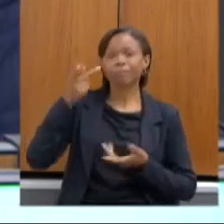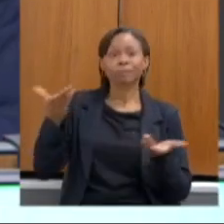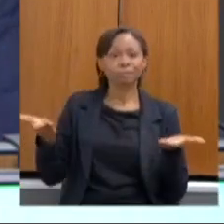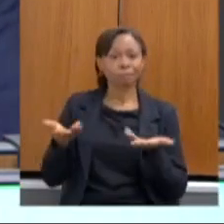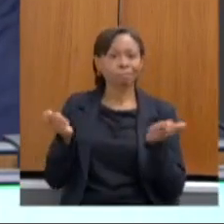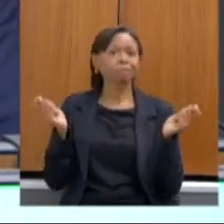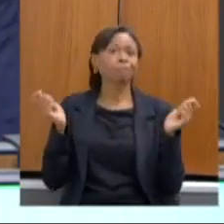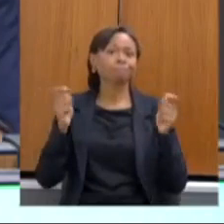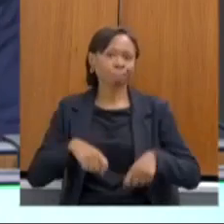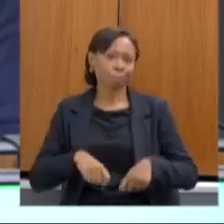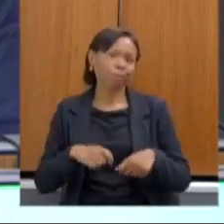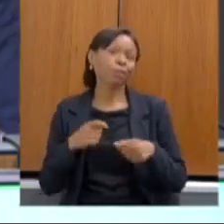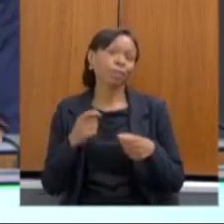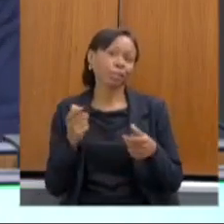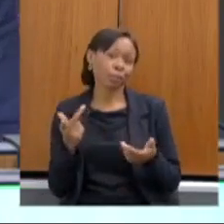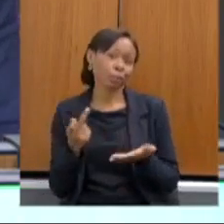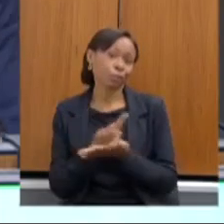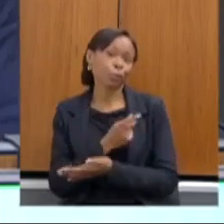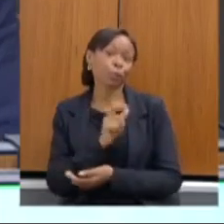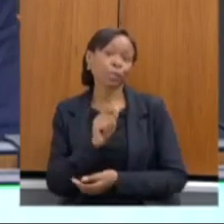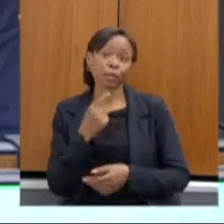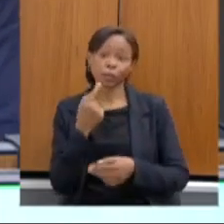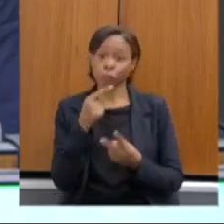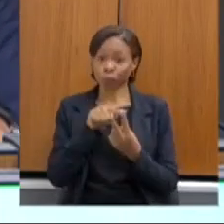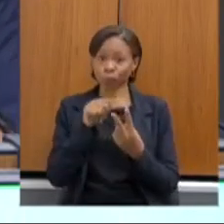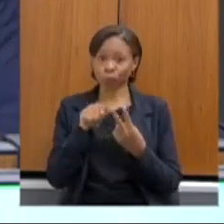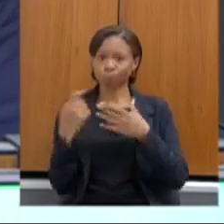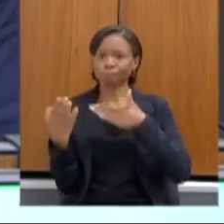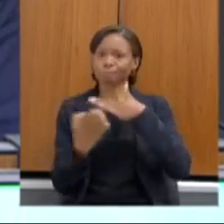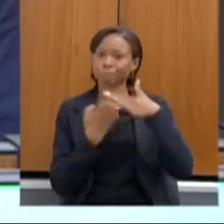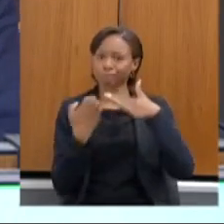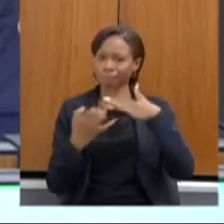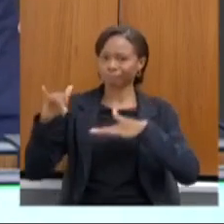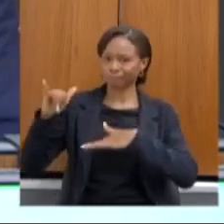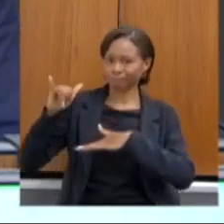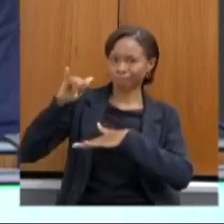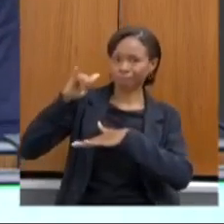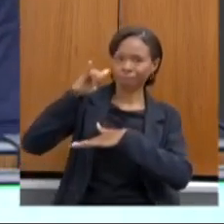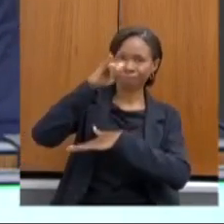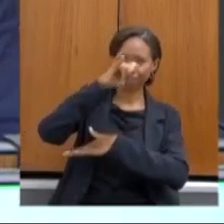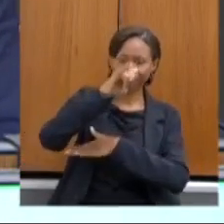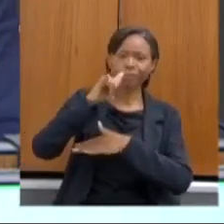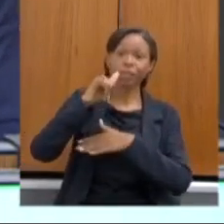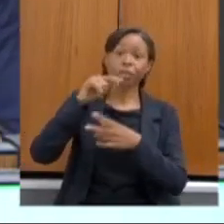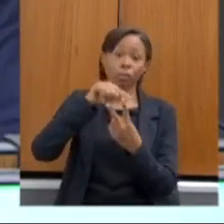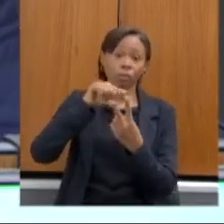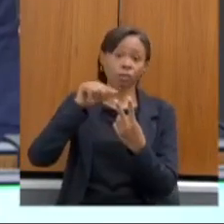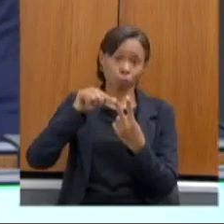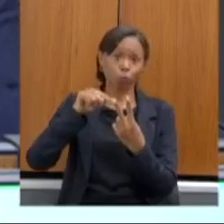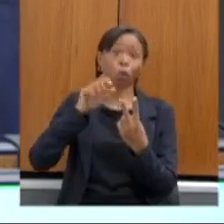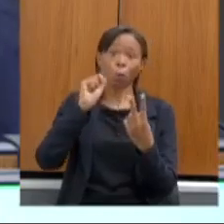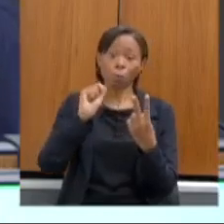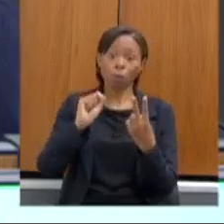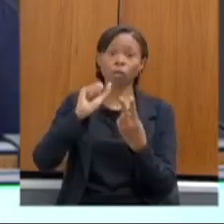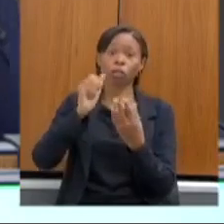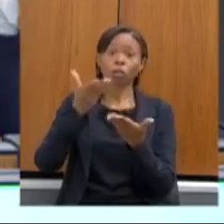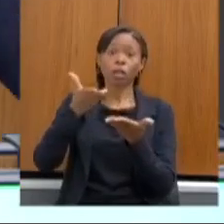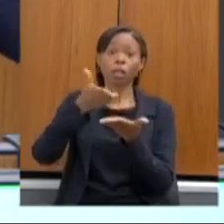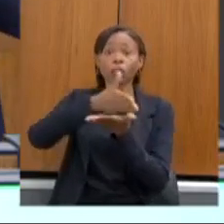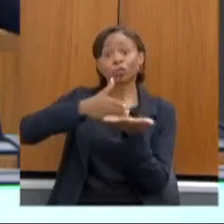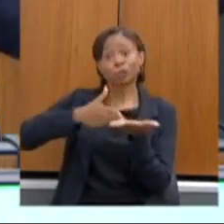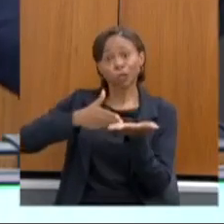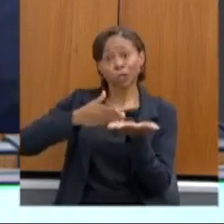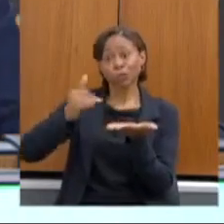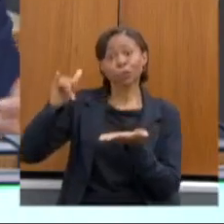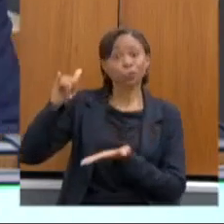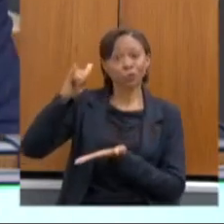por exemplo as duas empresas aéreas possam se dividir o mesmo avião emitindo passagens conjuntas